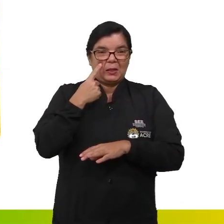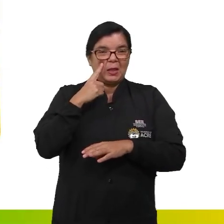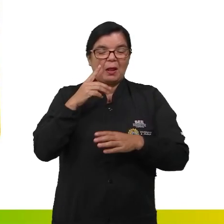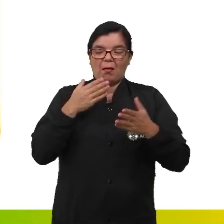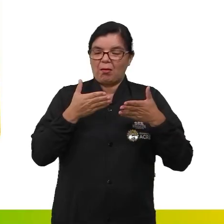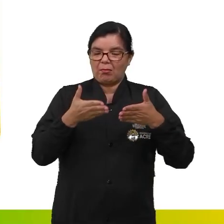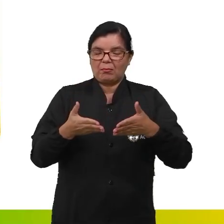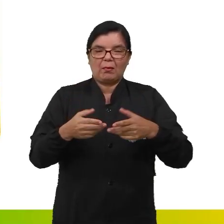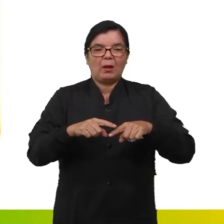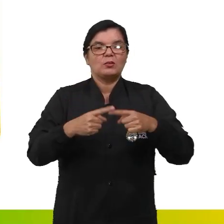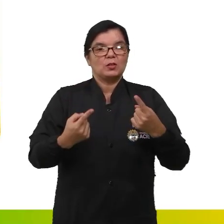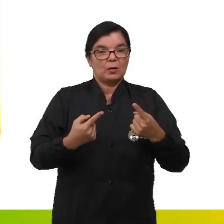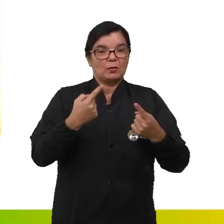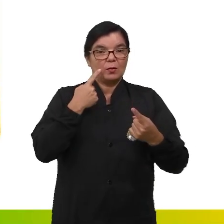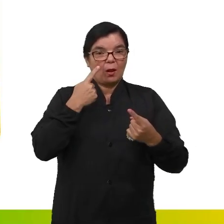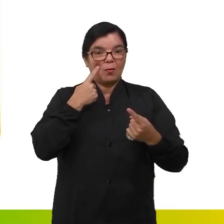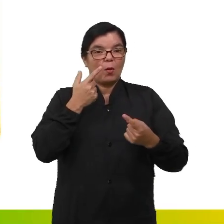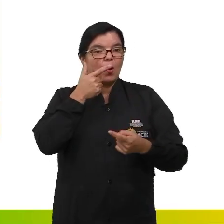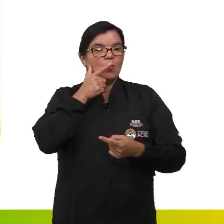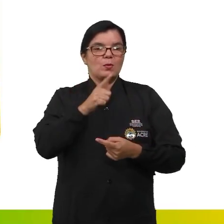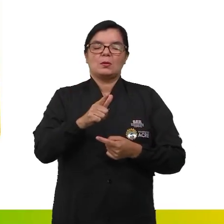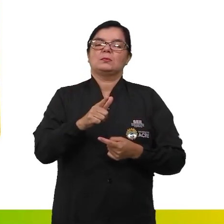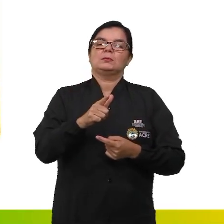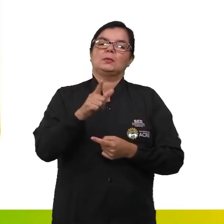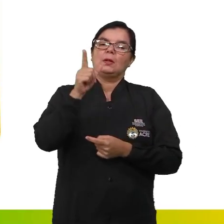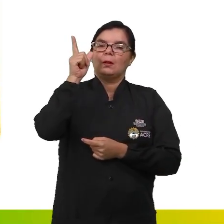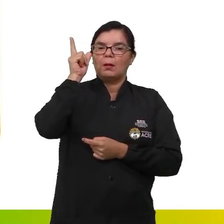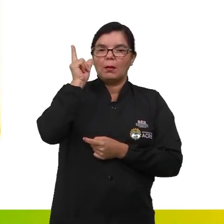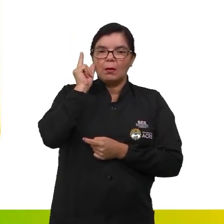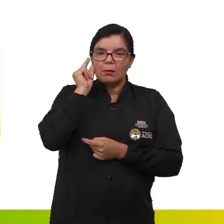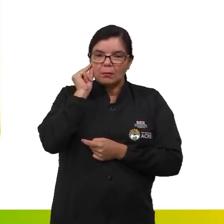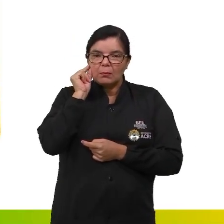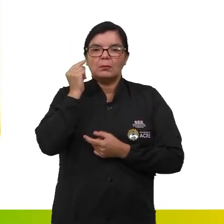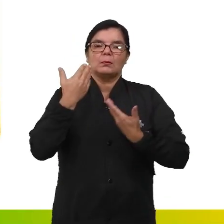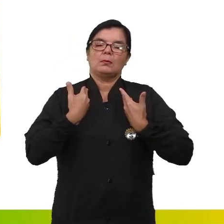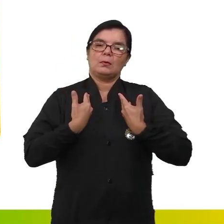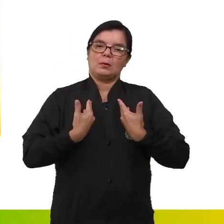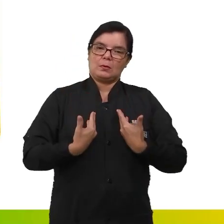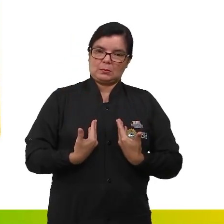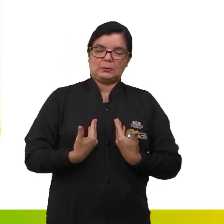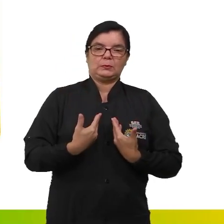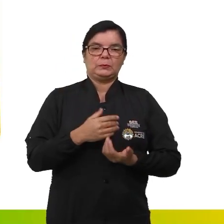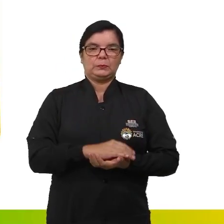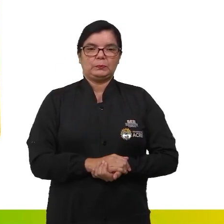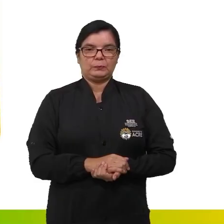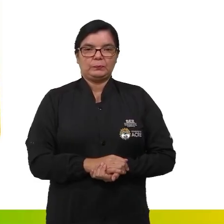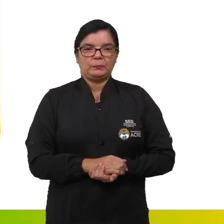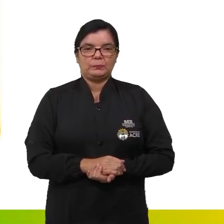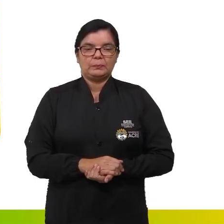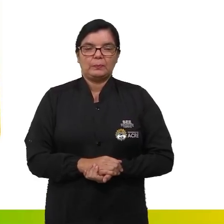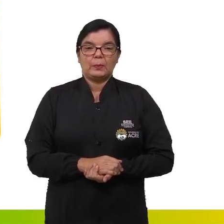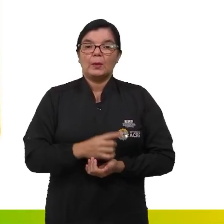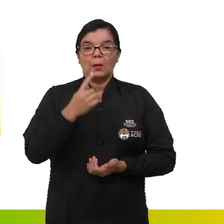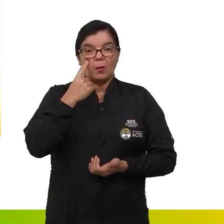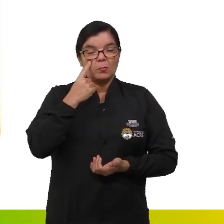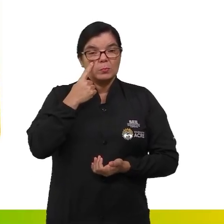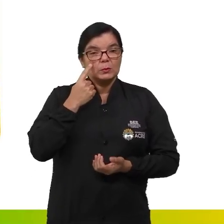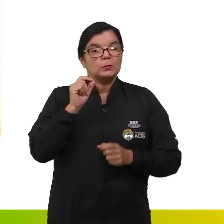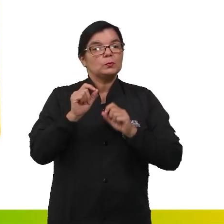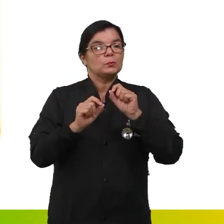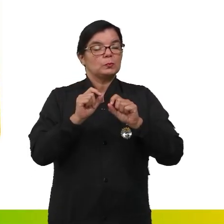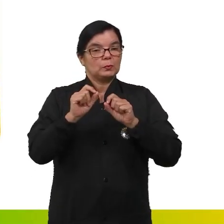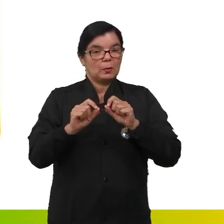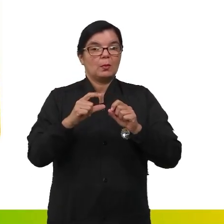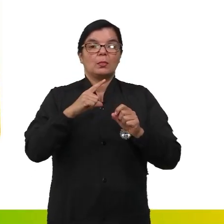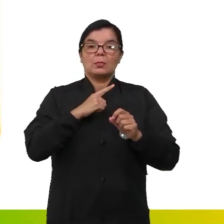descendo para a terra, chegando para o seu alcance, lentamente acentuando-se. Então, observa aqui